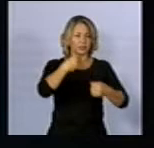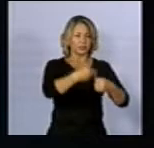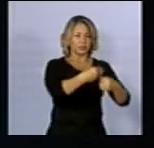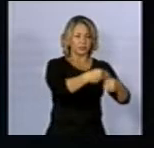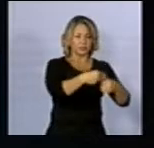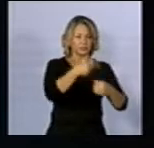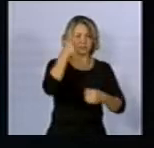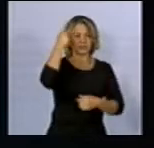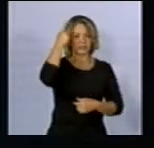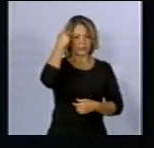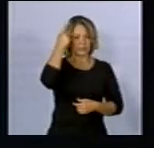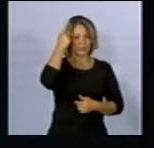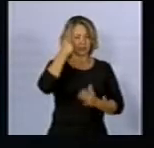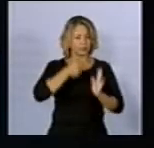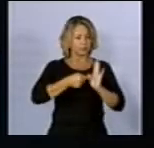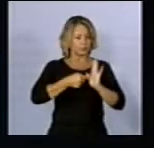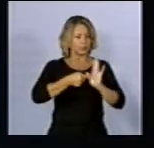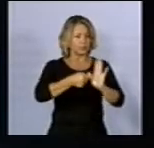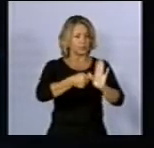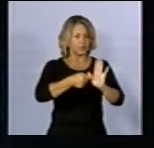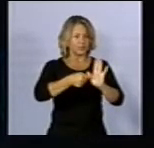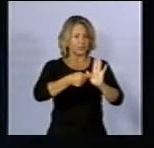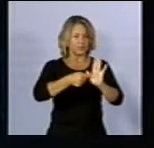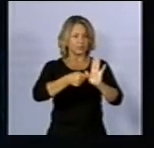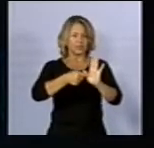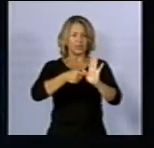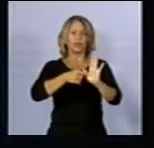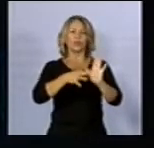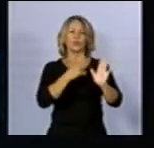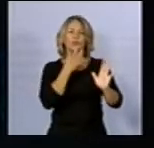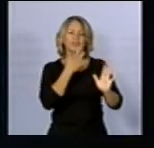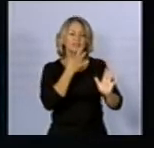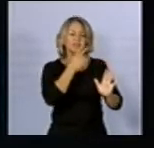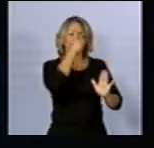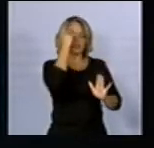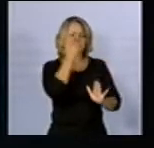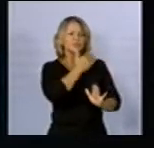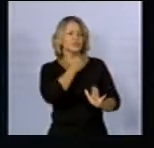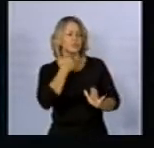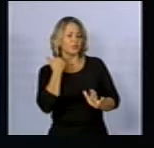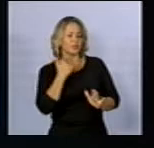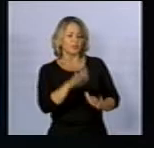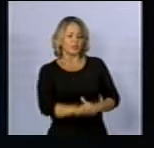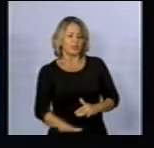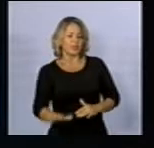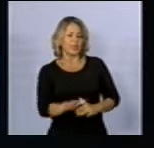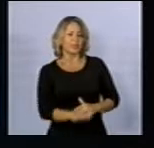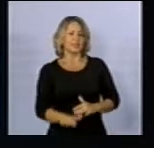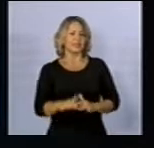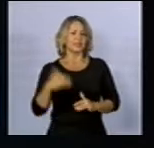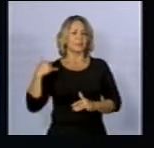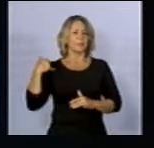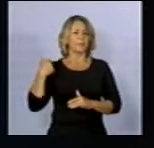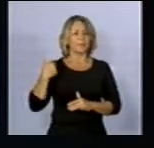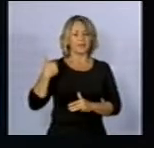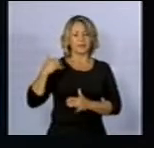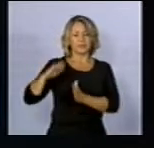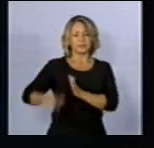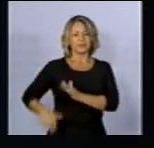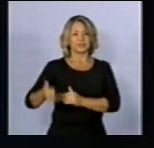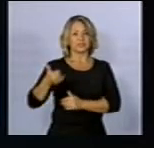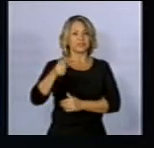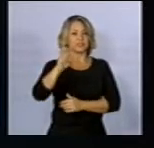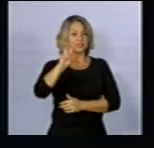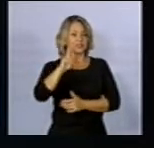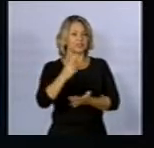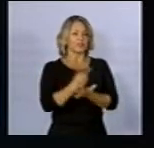Paulo, levantando todos os óbitos por leucemias em crianças menores de 15 anos, que